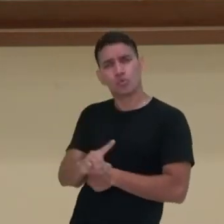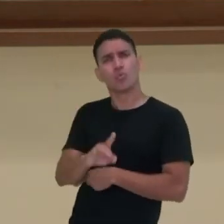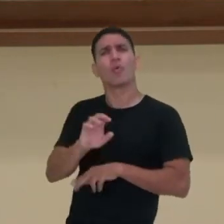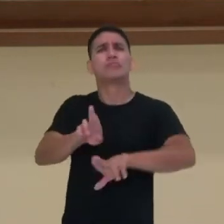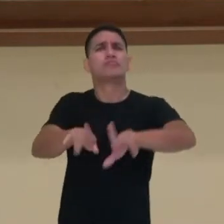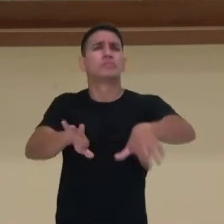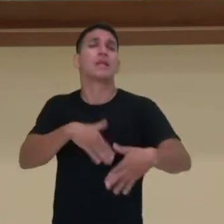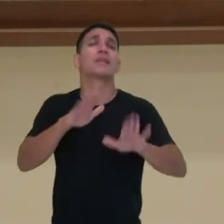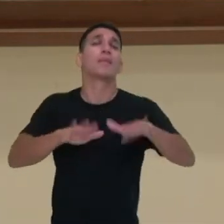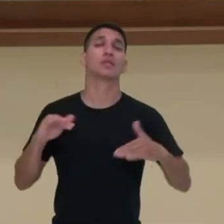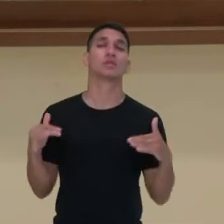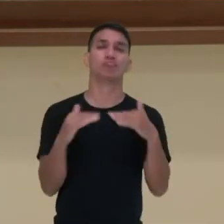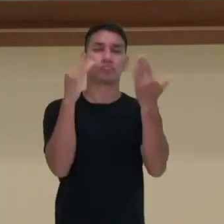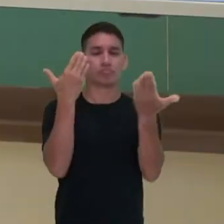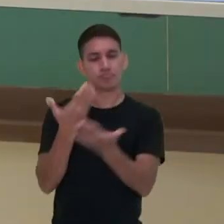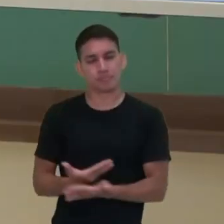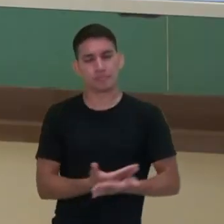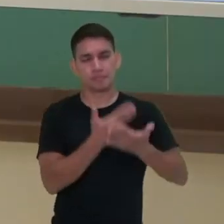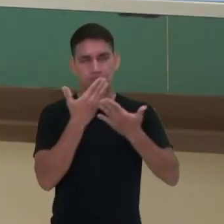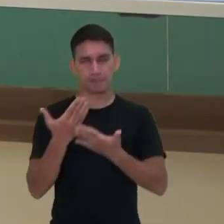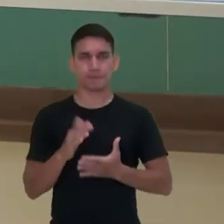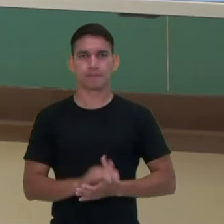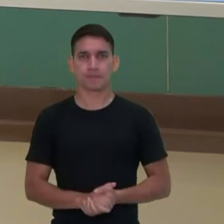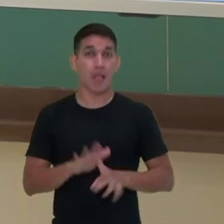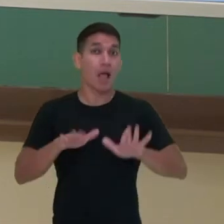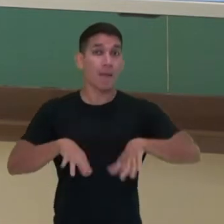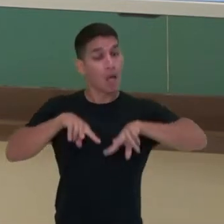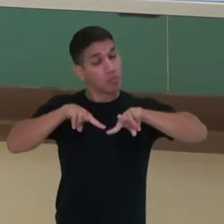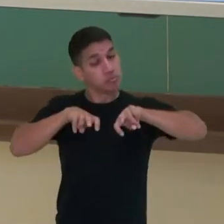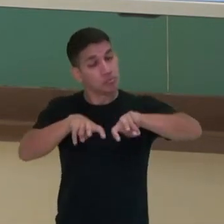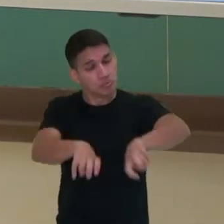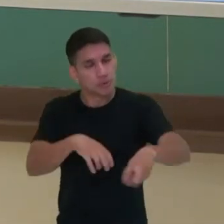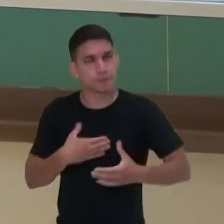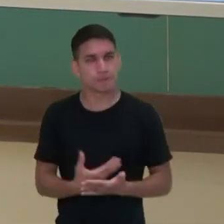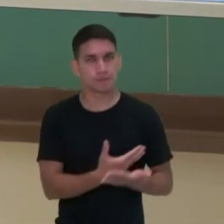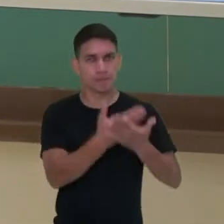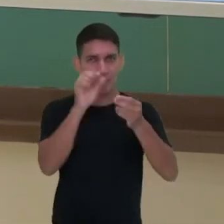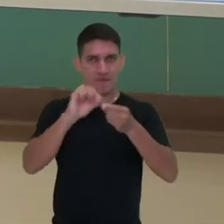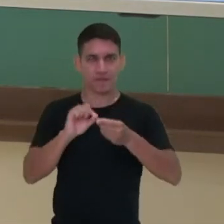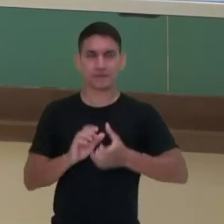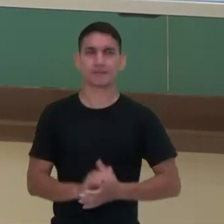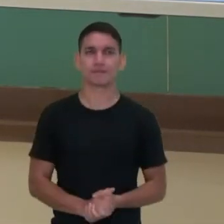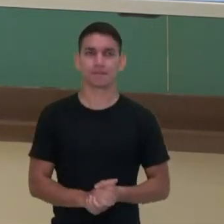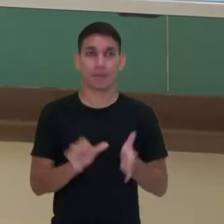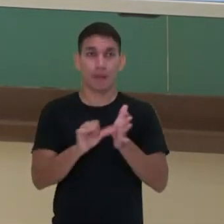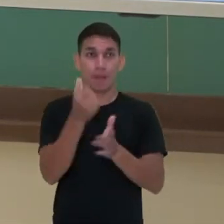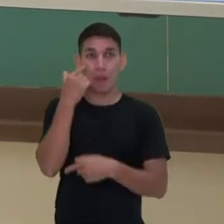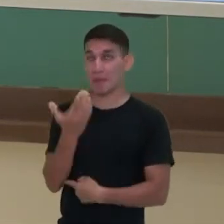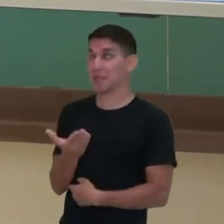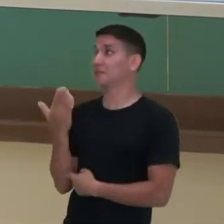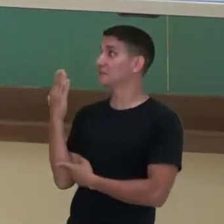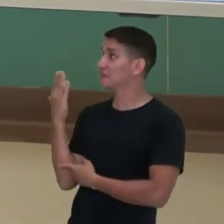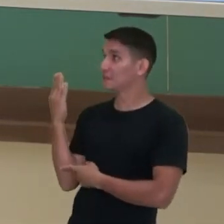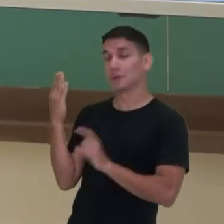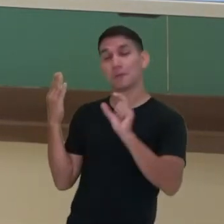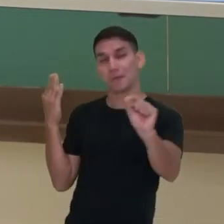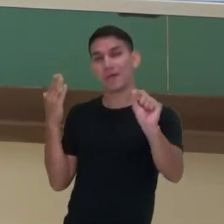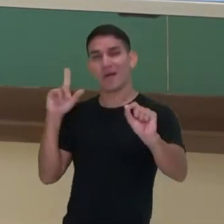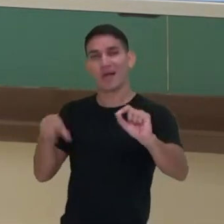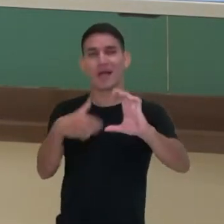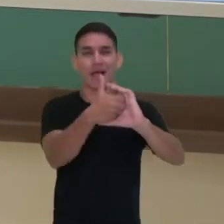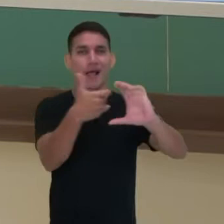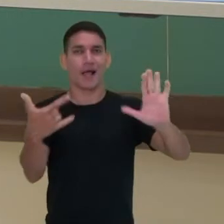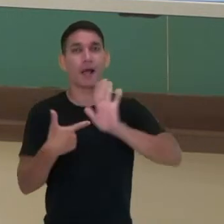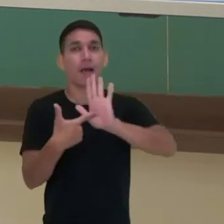questão, tá? Conforme também a complexidade do estudo que a gente está fazendo. Primeiro lá, então, gente. A